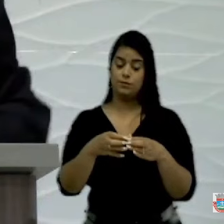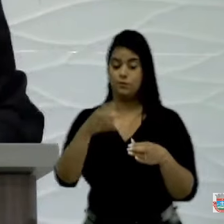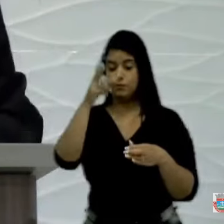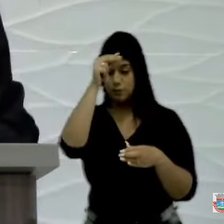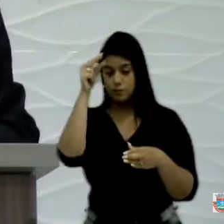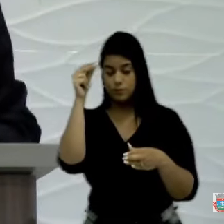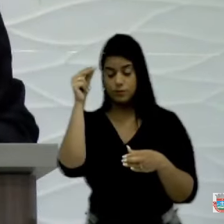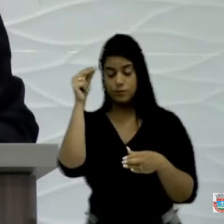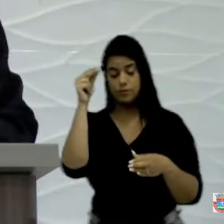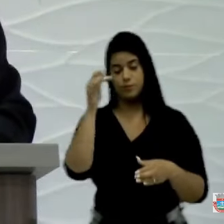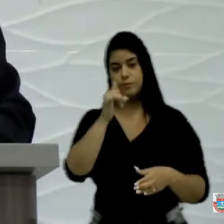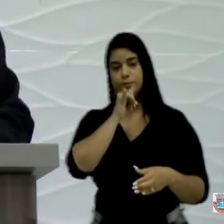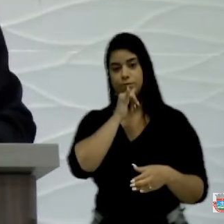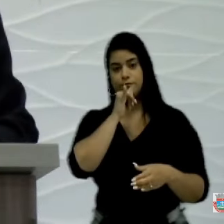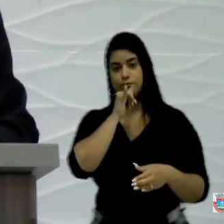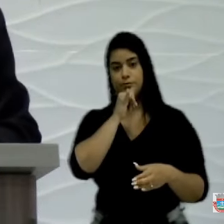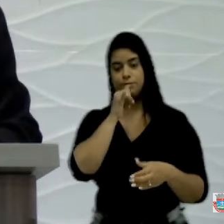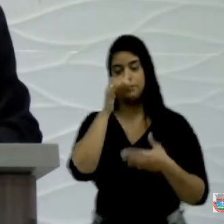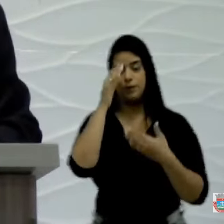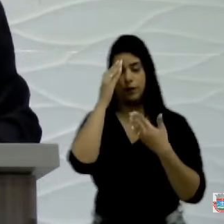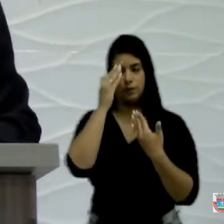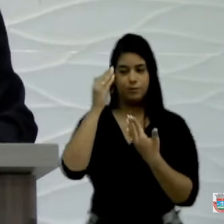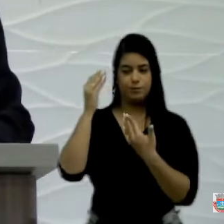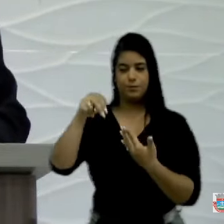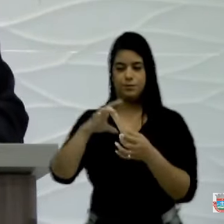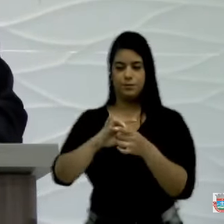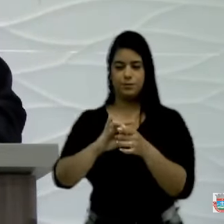Neide por ter liberado a emenda impositiva